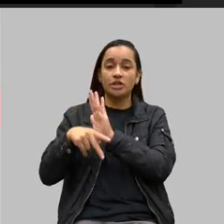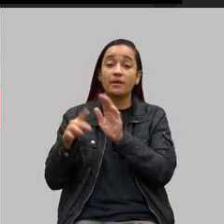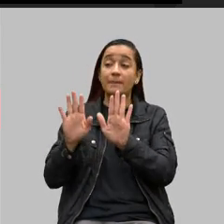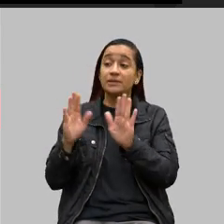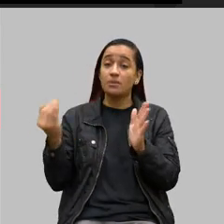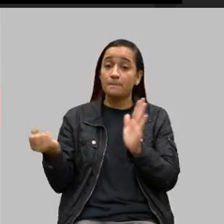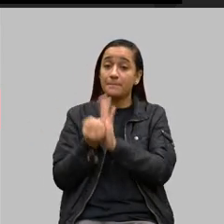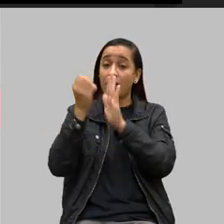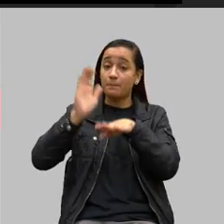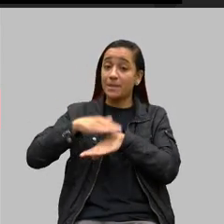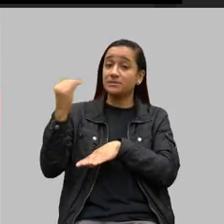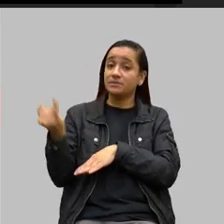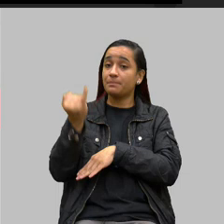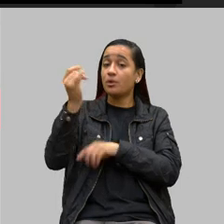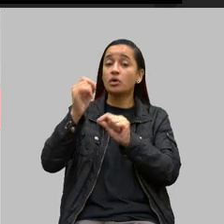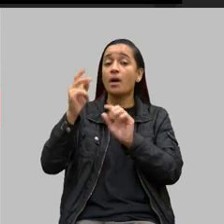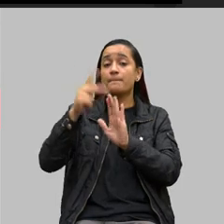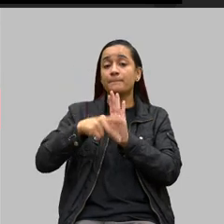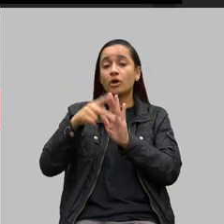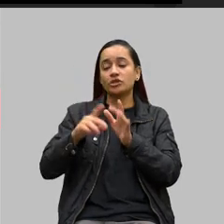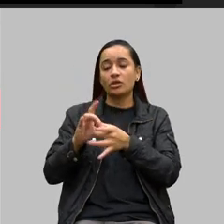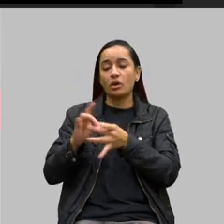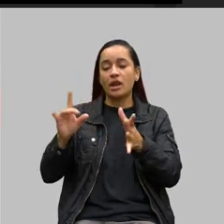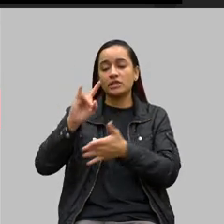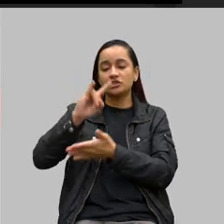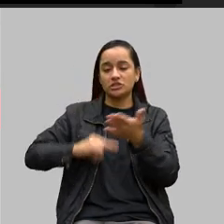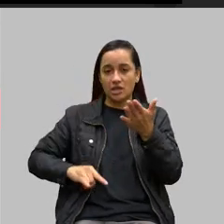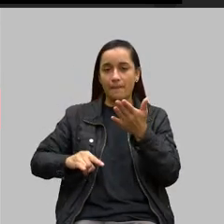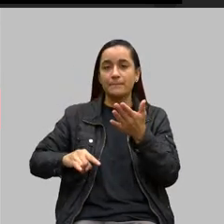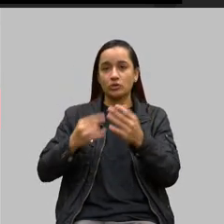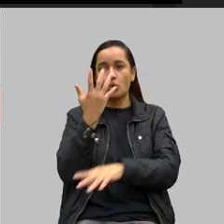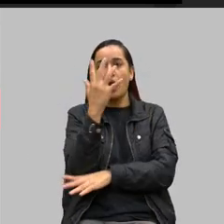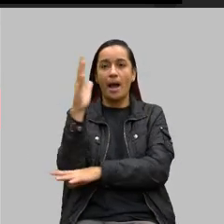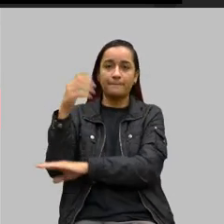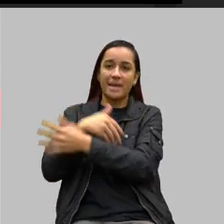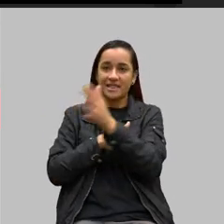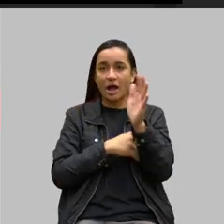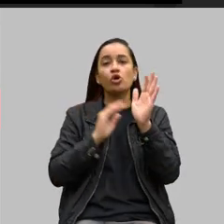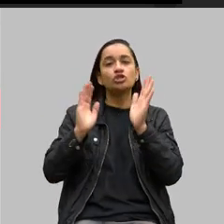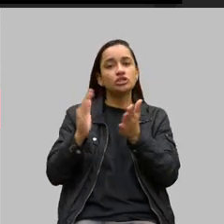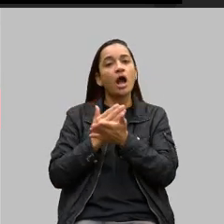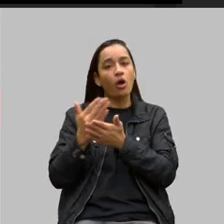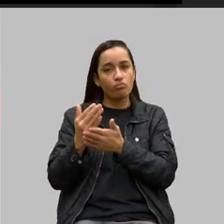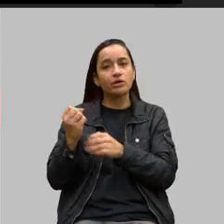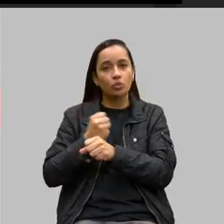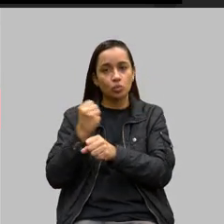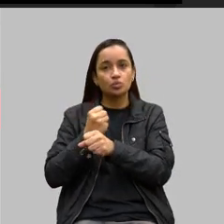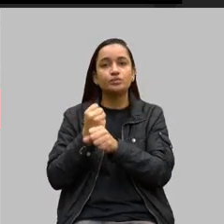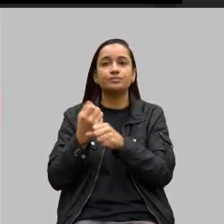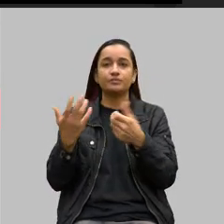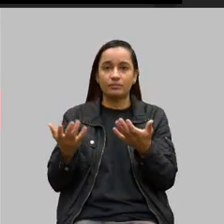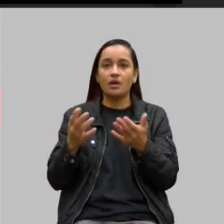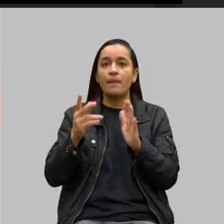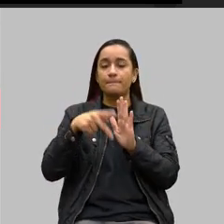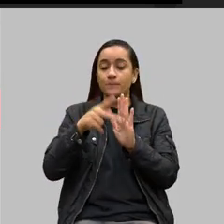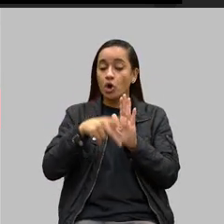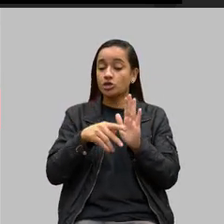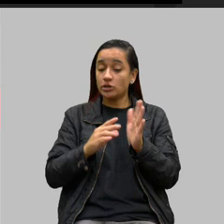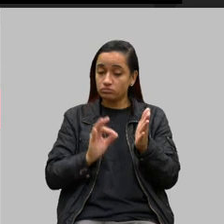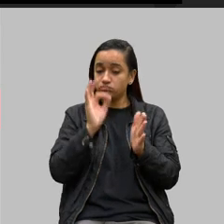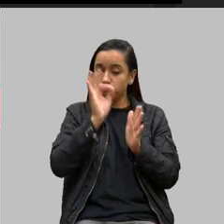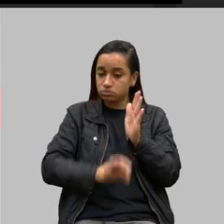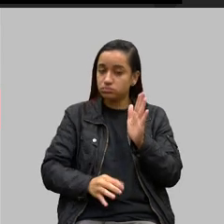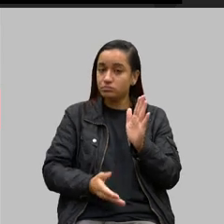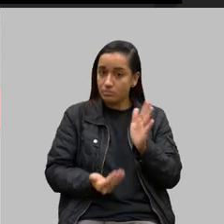né é o processo de licenciamento ambiental já em curso né já tivemos aí uma primeira aprovação né Eh do do projeto funcional né do